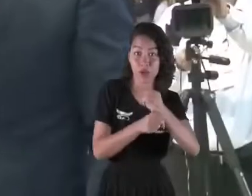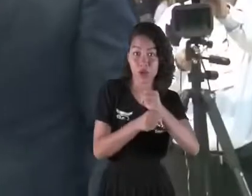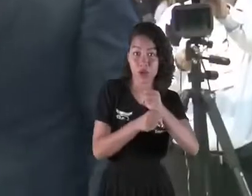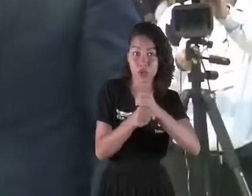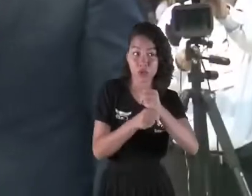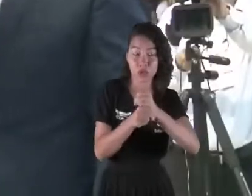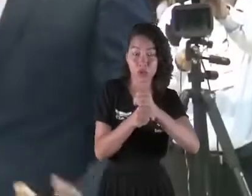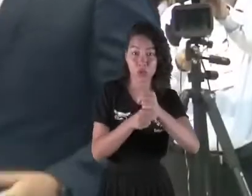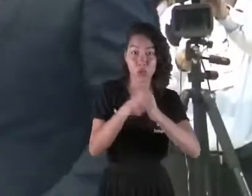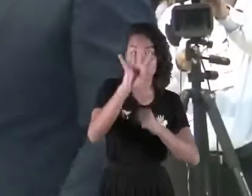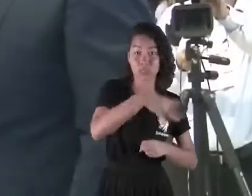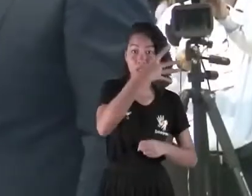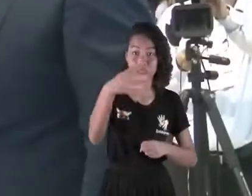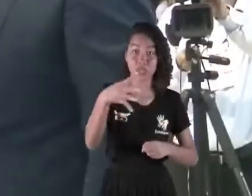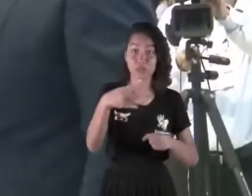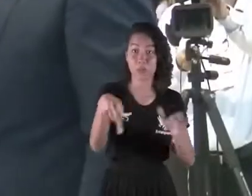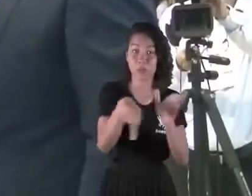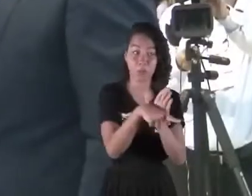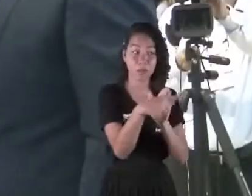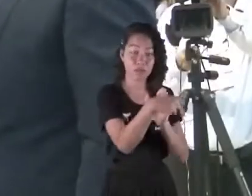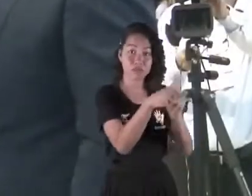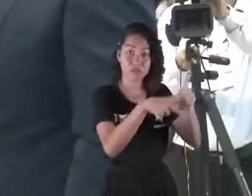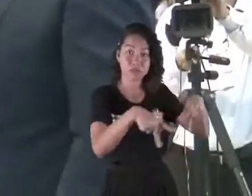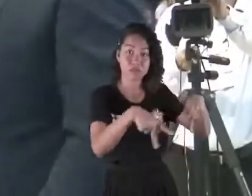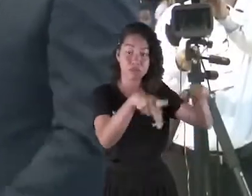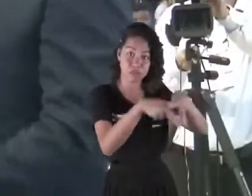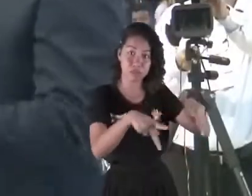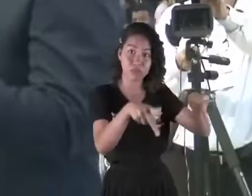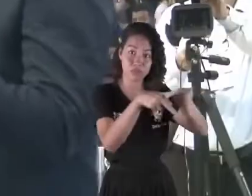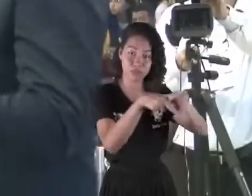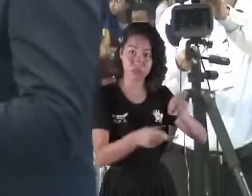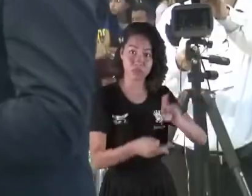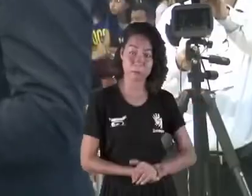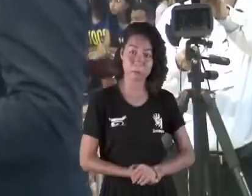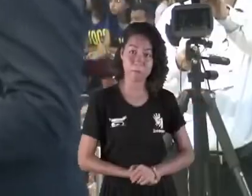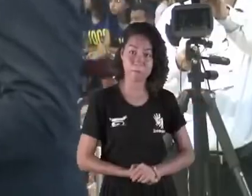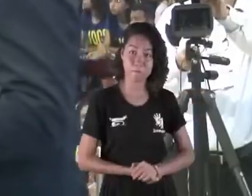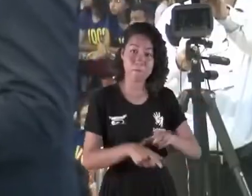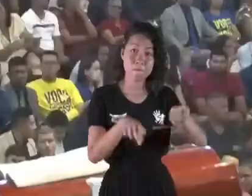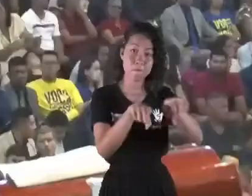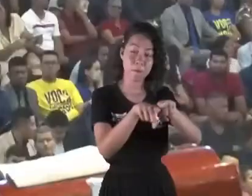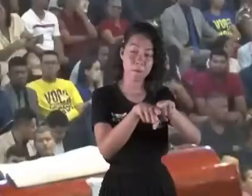babilônico. E há quem diga que era o 30º ano